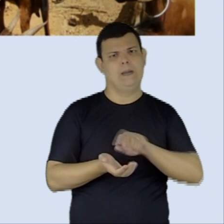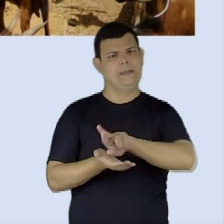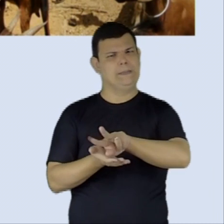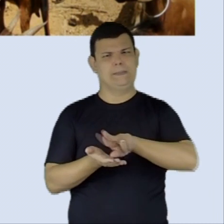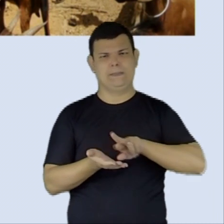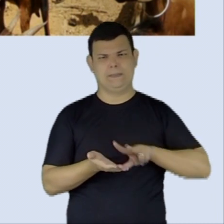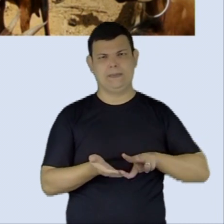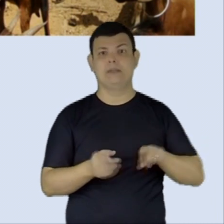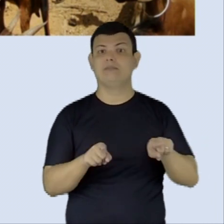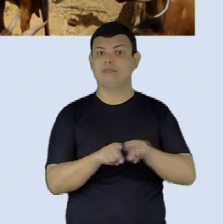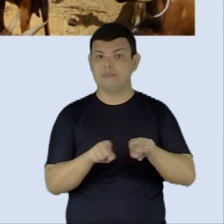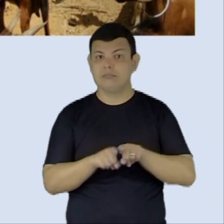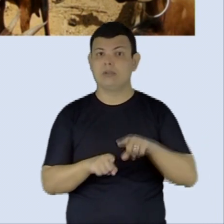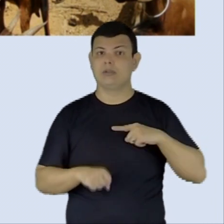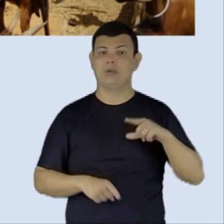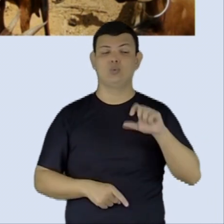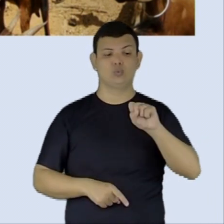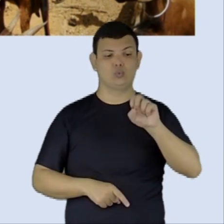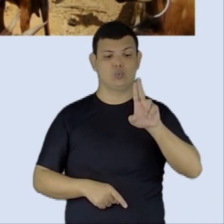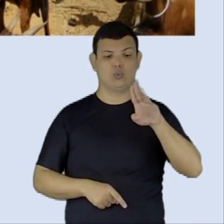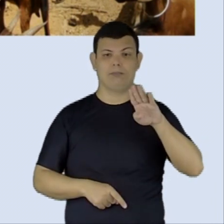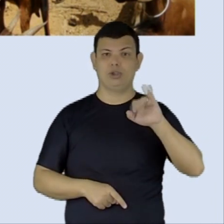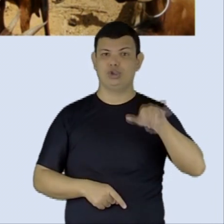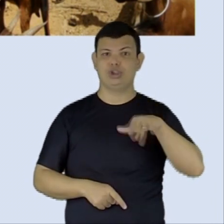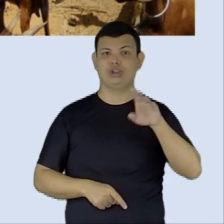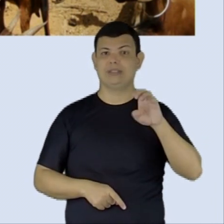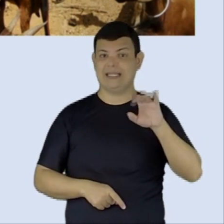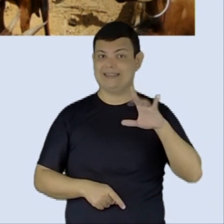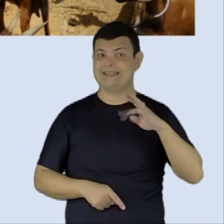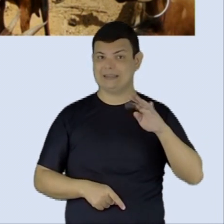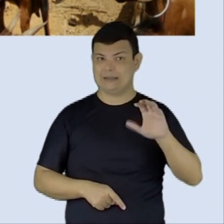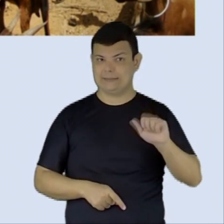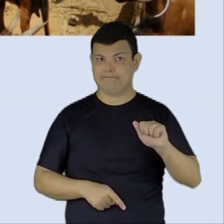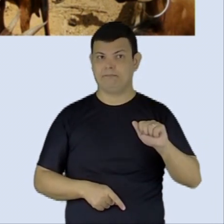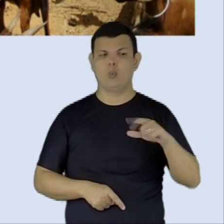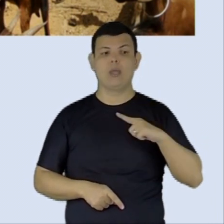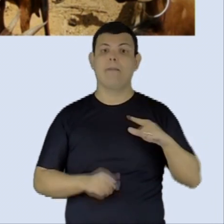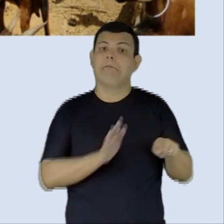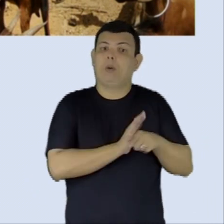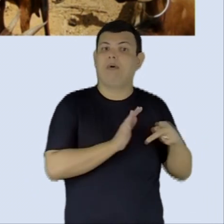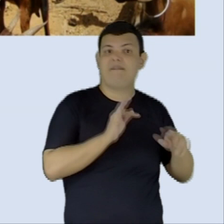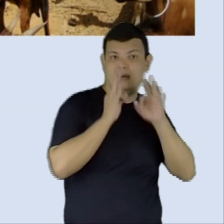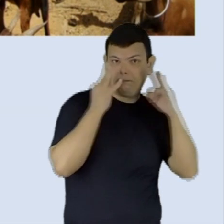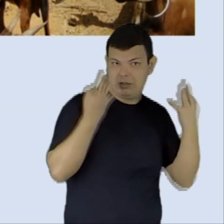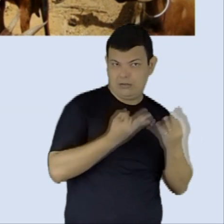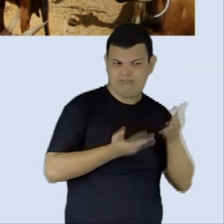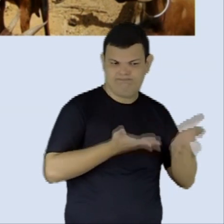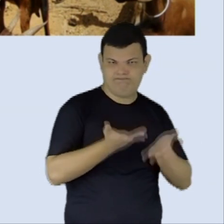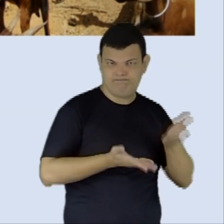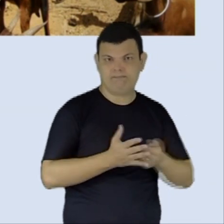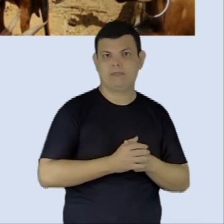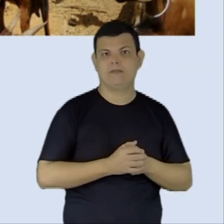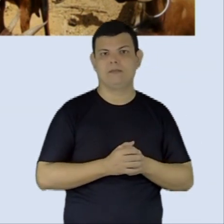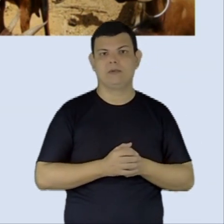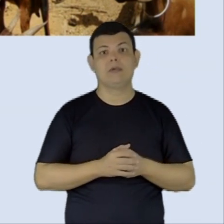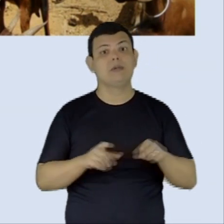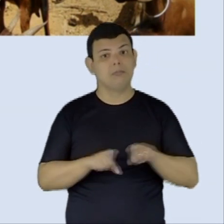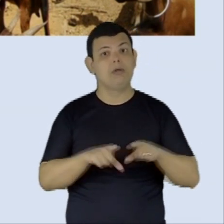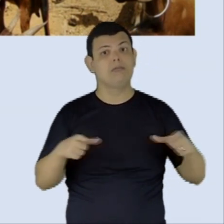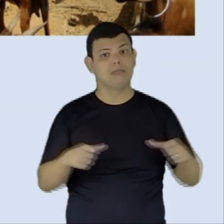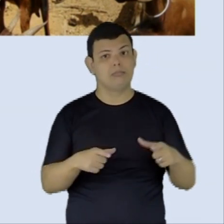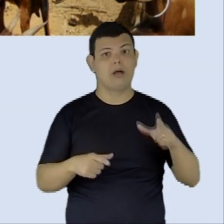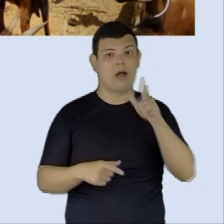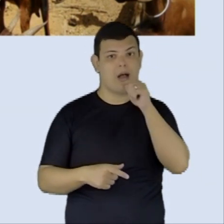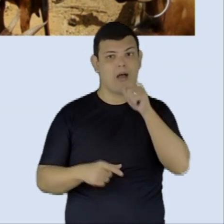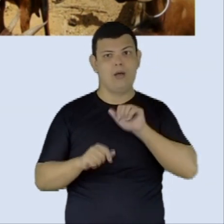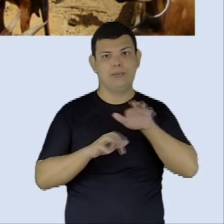de subsistência, aquela para a necessidade da família consumir. Também tem áreas irrigadas,